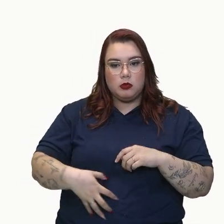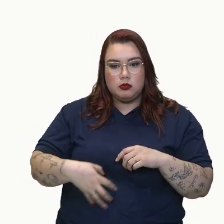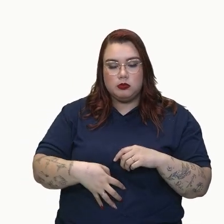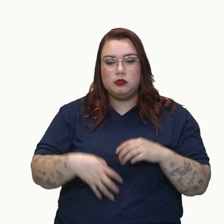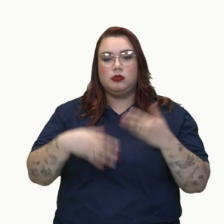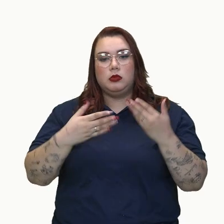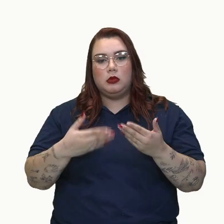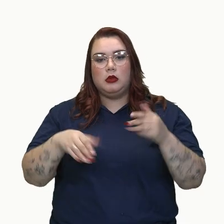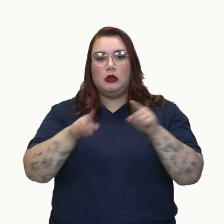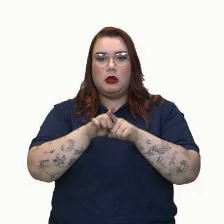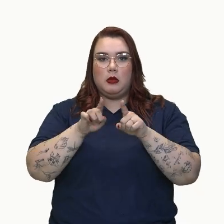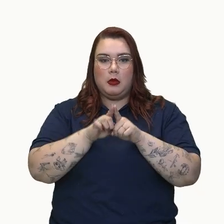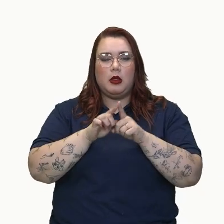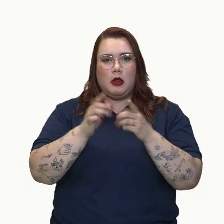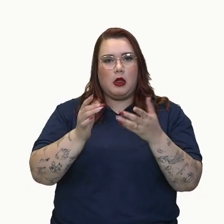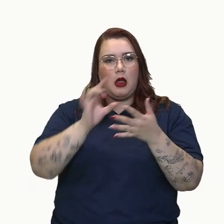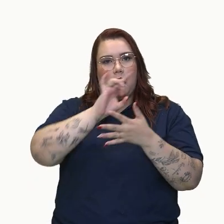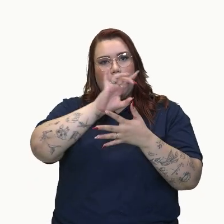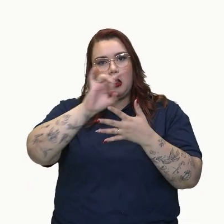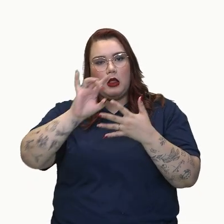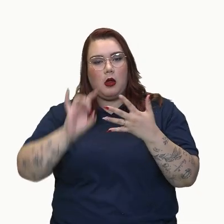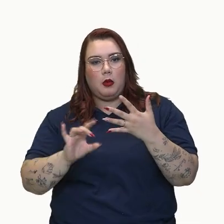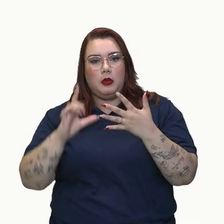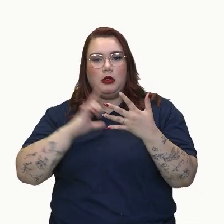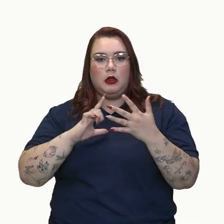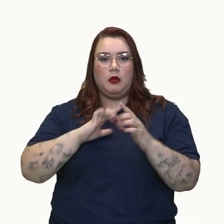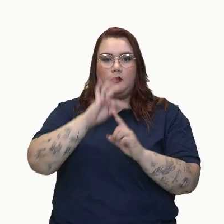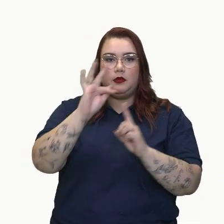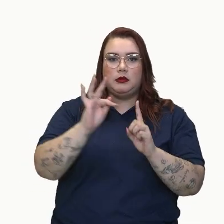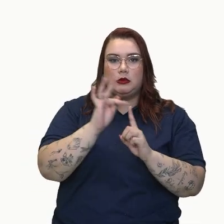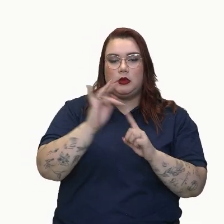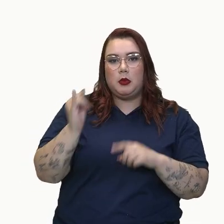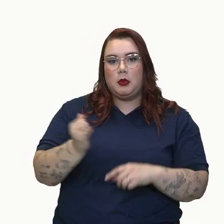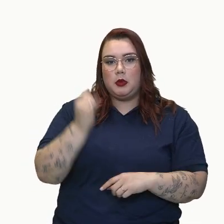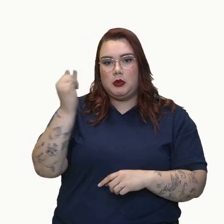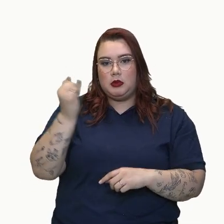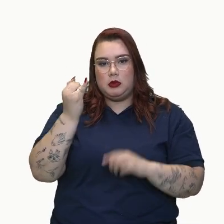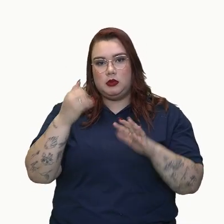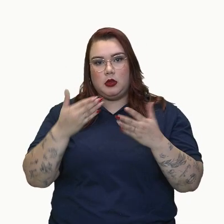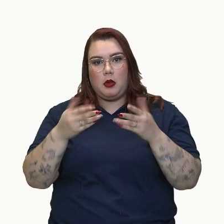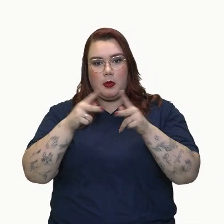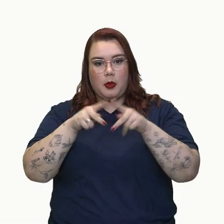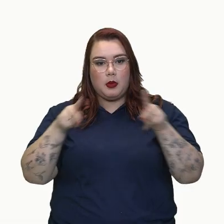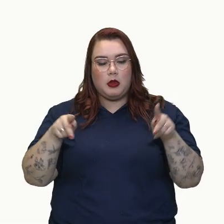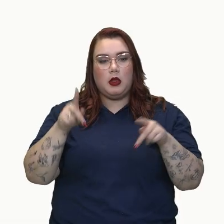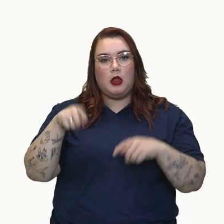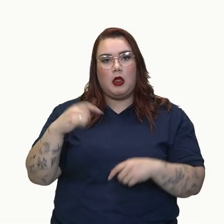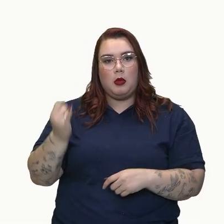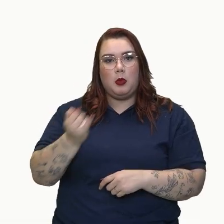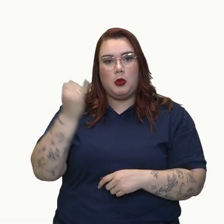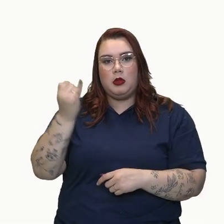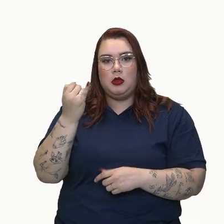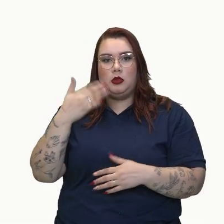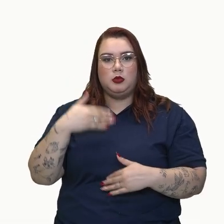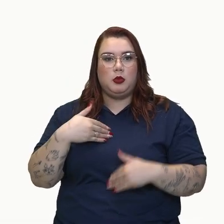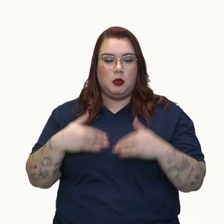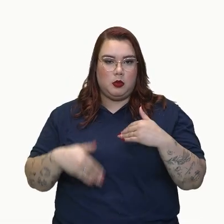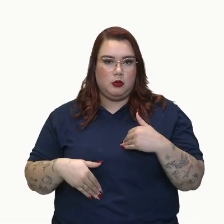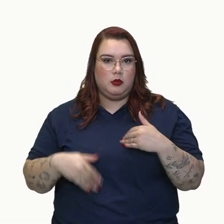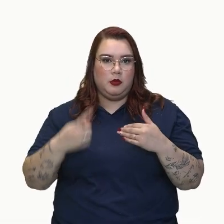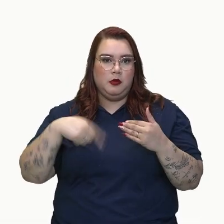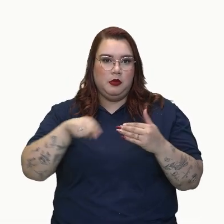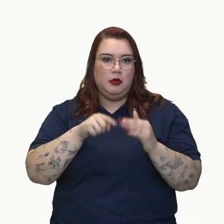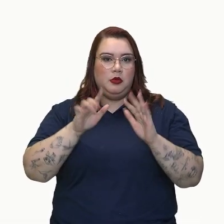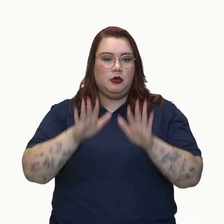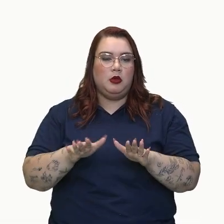muito importante você entender que as proteínas são essenciais para o nosso corpo, né? Você já deve ter visto em